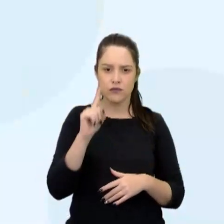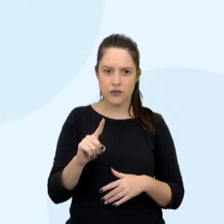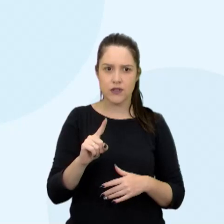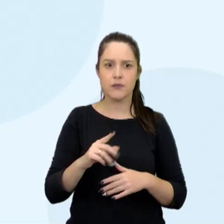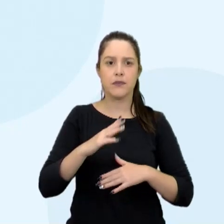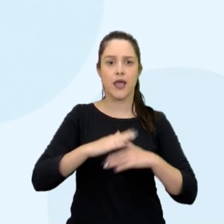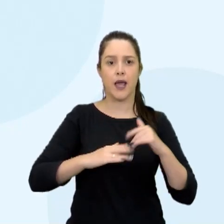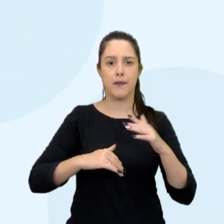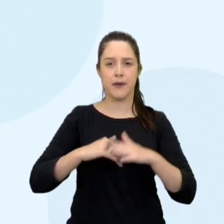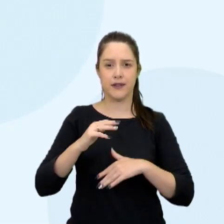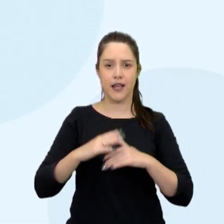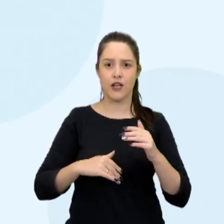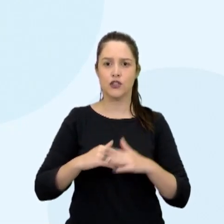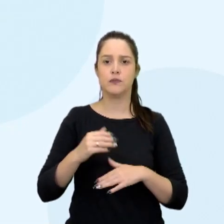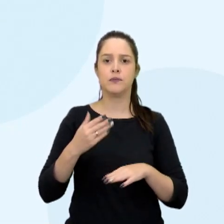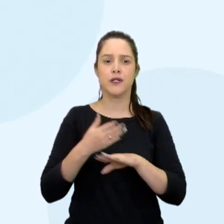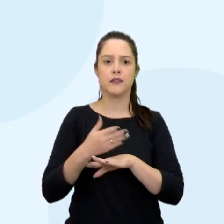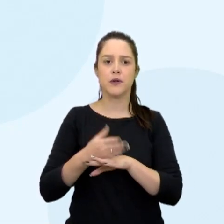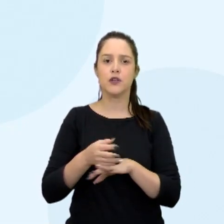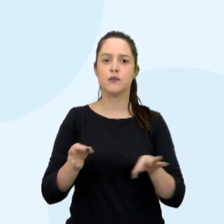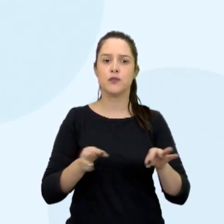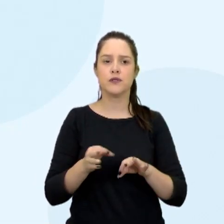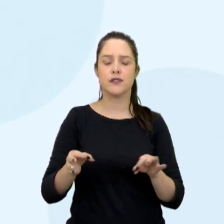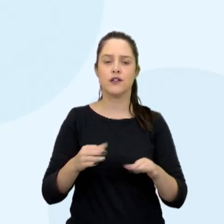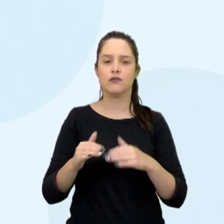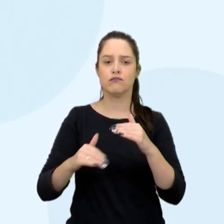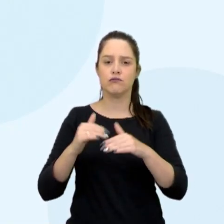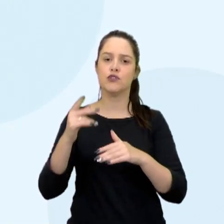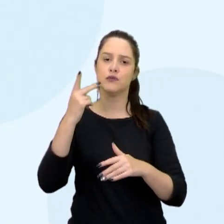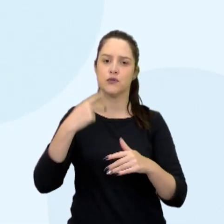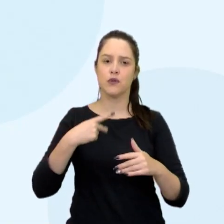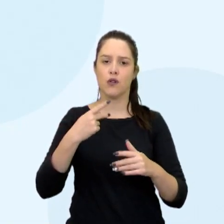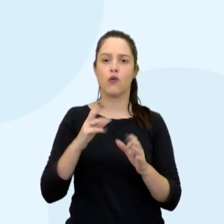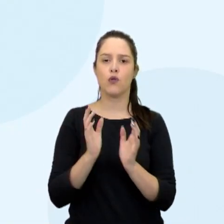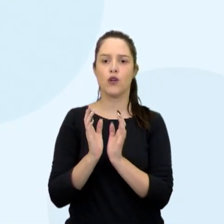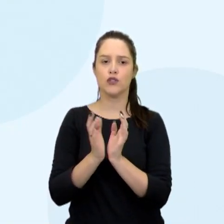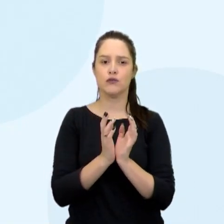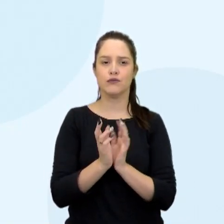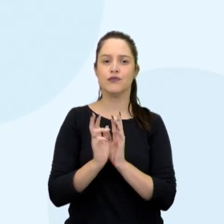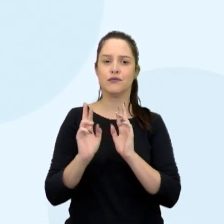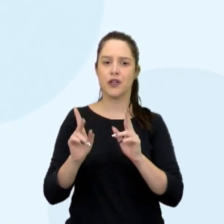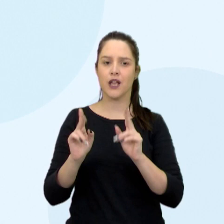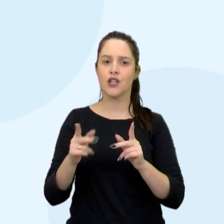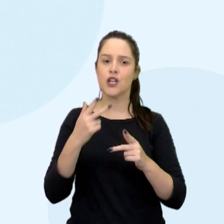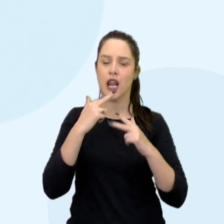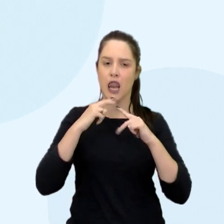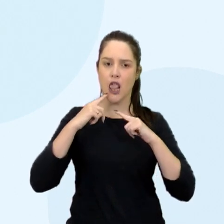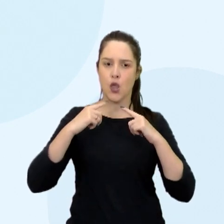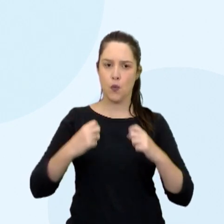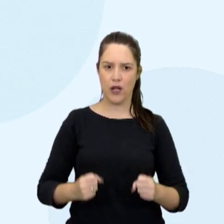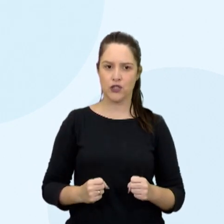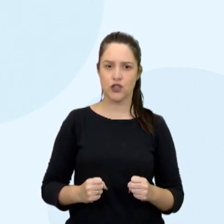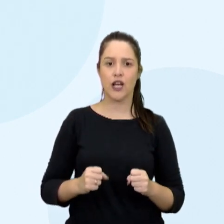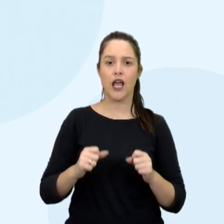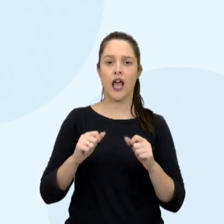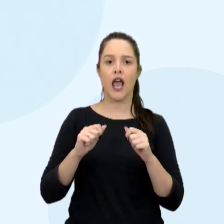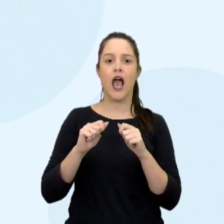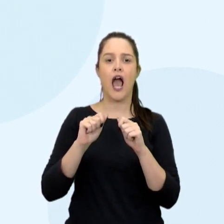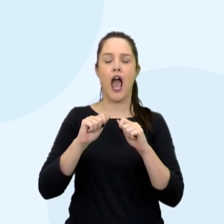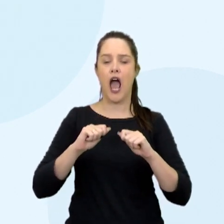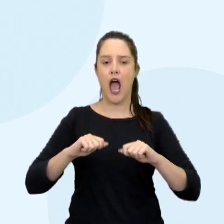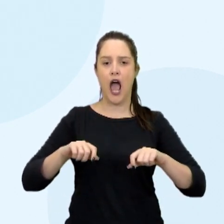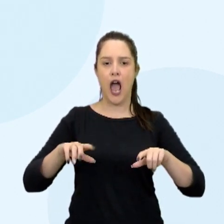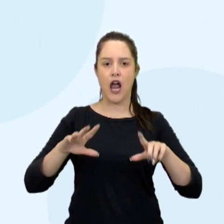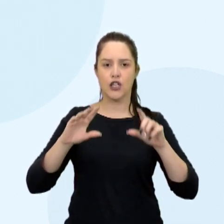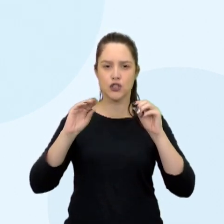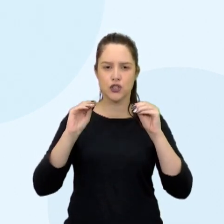é participar de processos de produção individual e colaborativa em diferentes linguagens, artísticas, corporais e verbais,